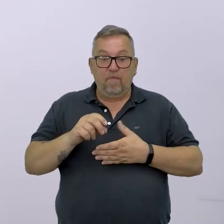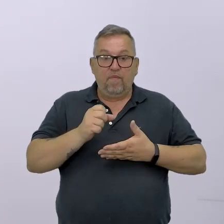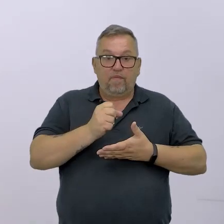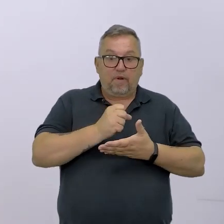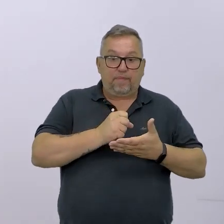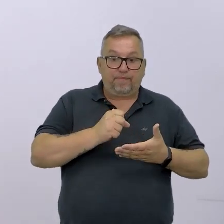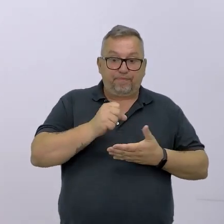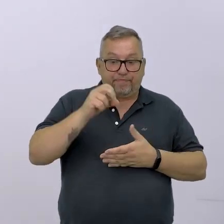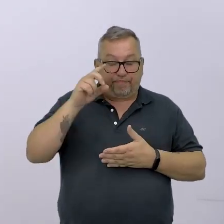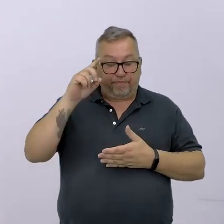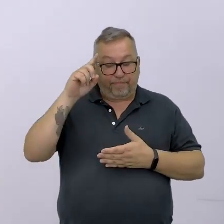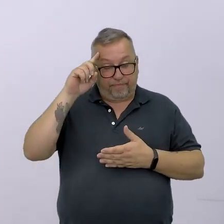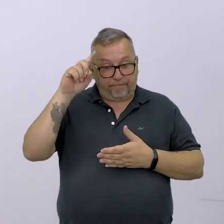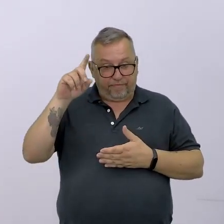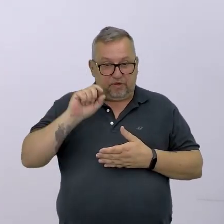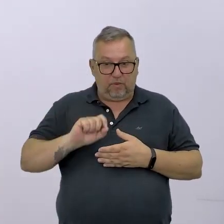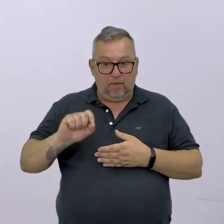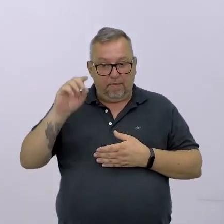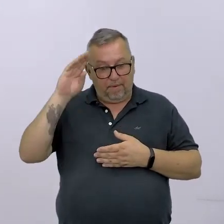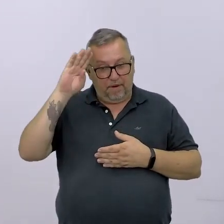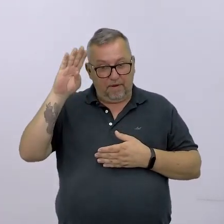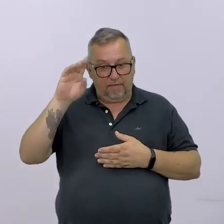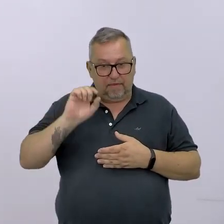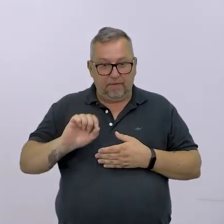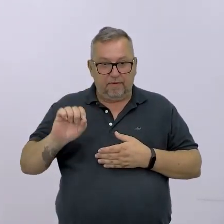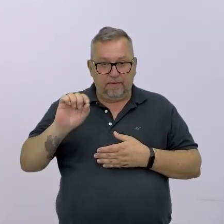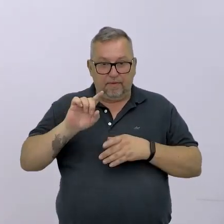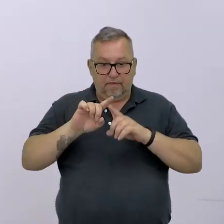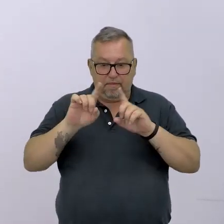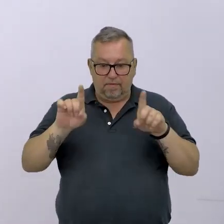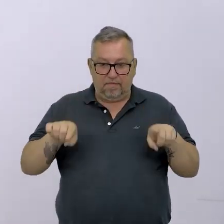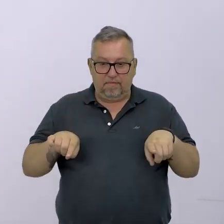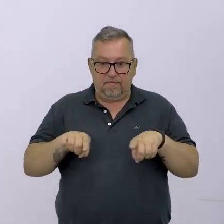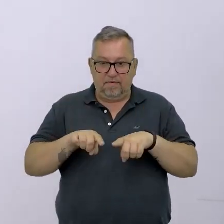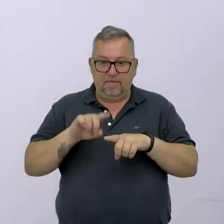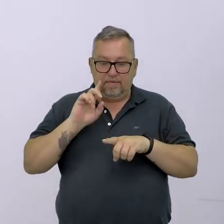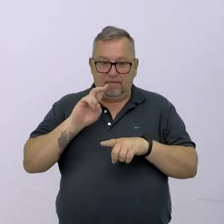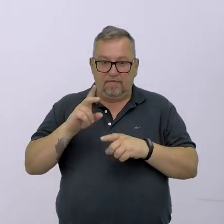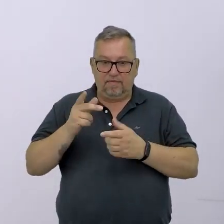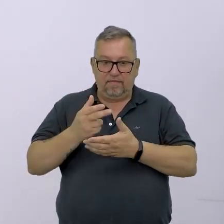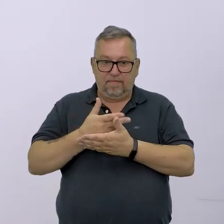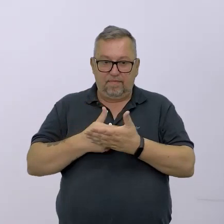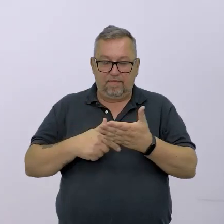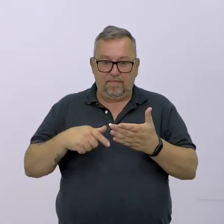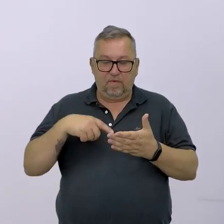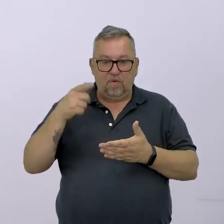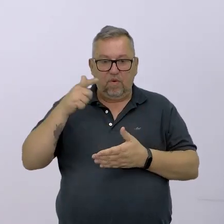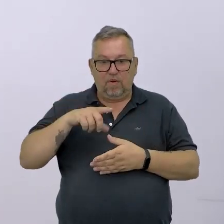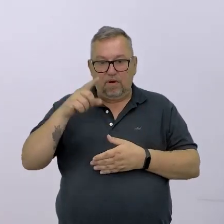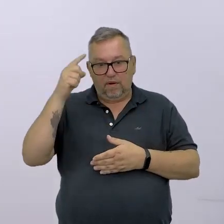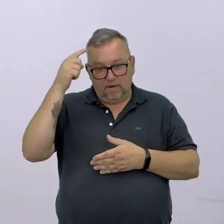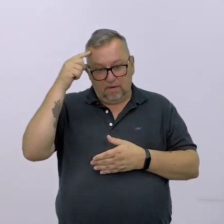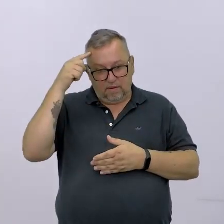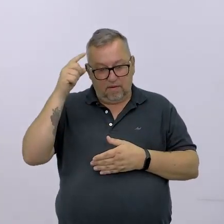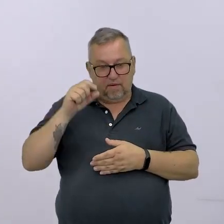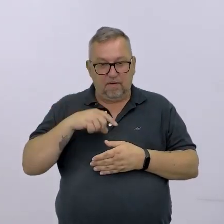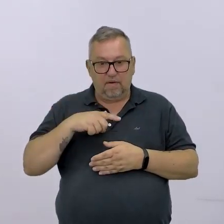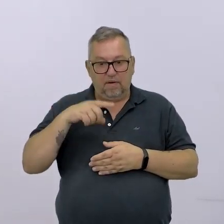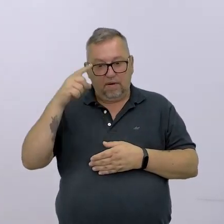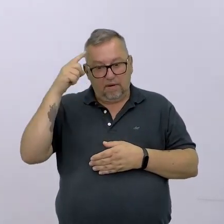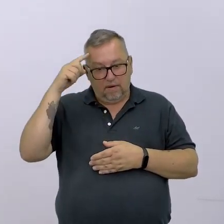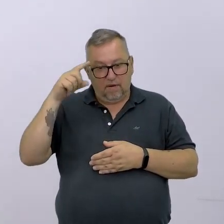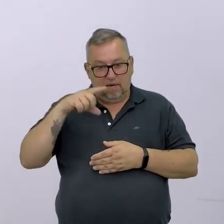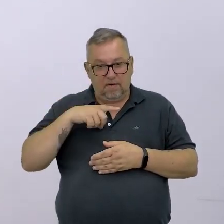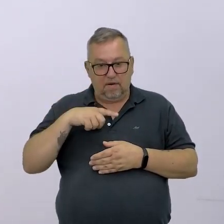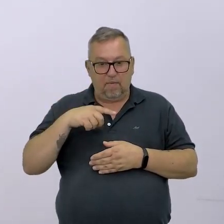é esse quadradinho principal da nossa razão, a partir da qual nós podemos formar qualquer outra ideia, essa ideia de que